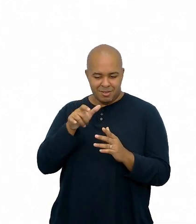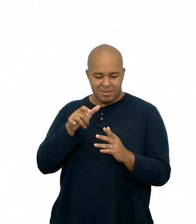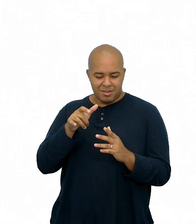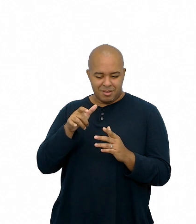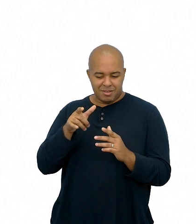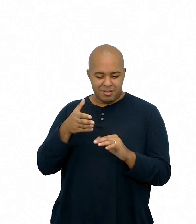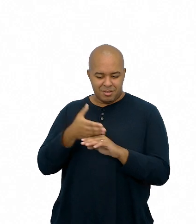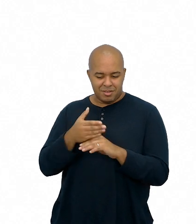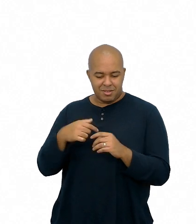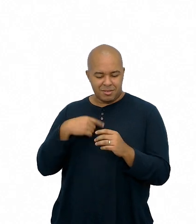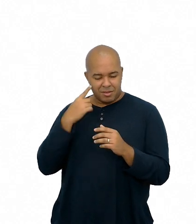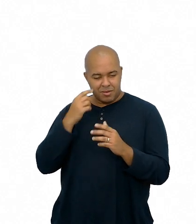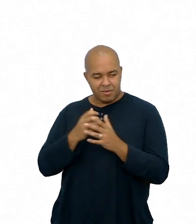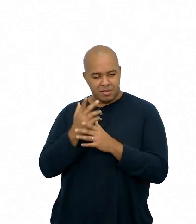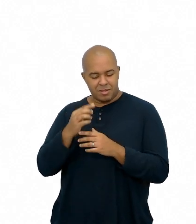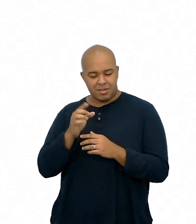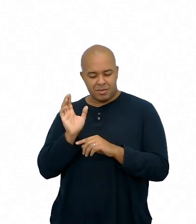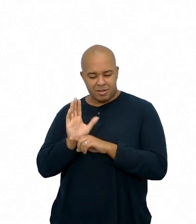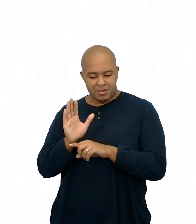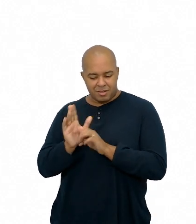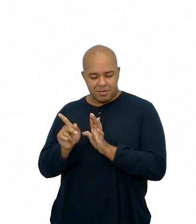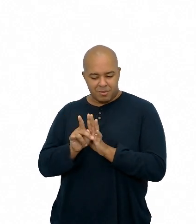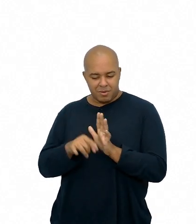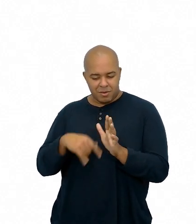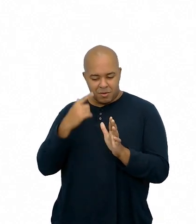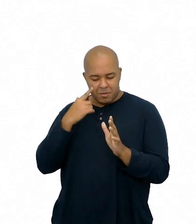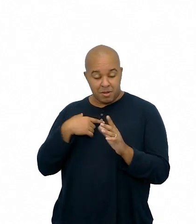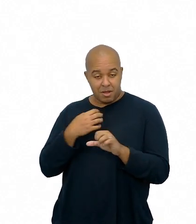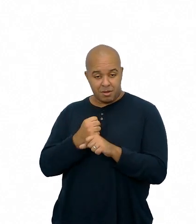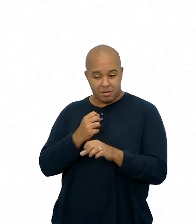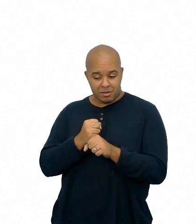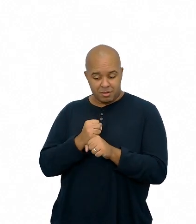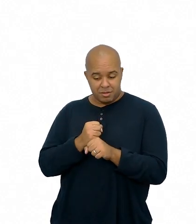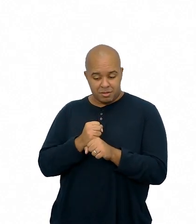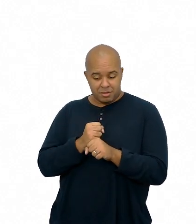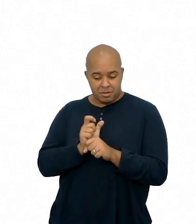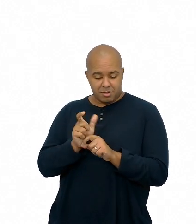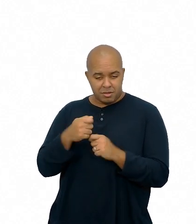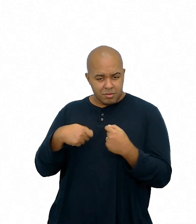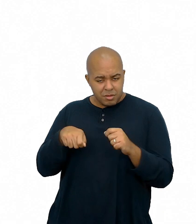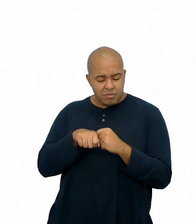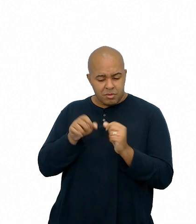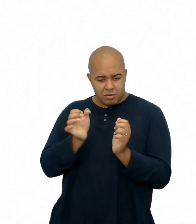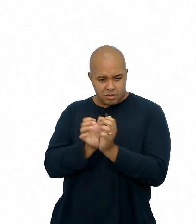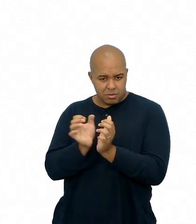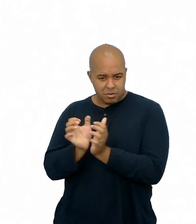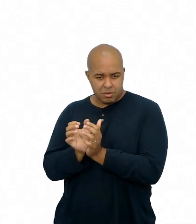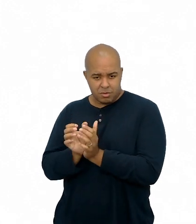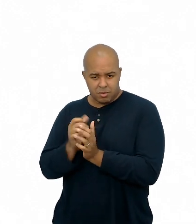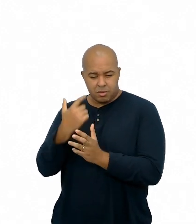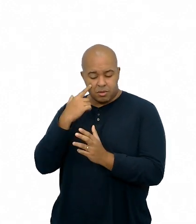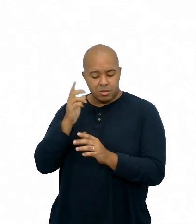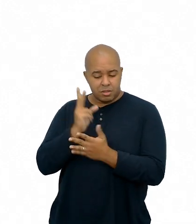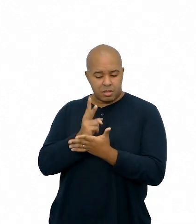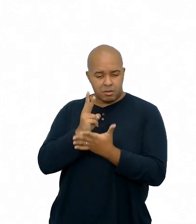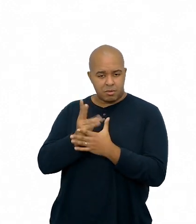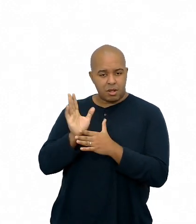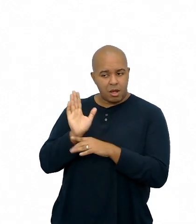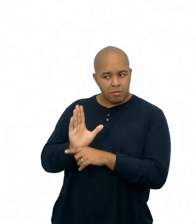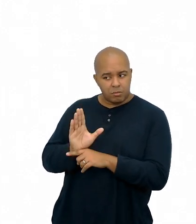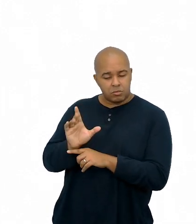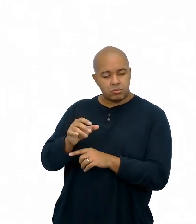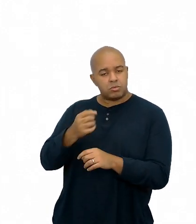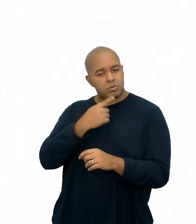do 104, e vai auxiliando eles nessa contagem aí, fazendo esses agrupamentos, e sempre apoiando no